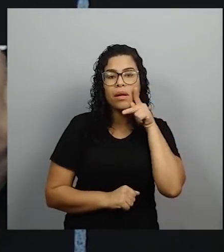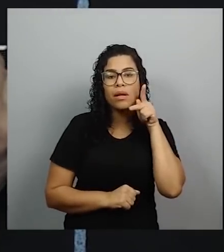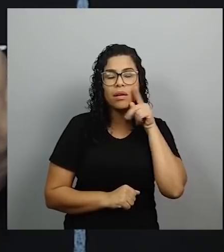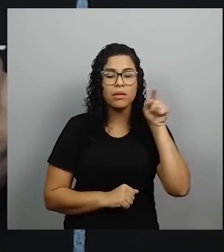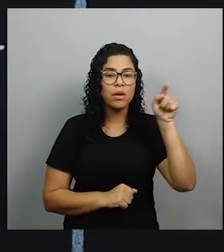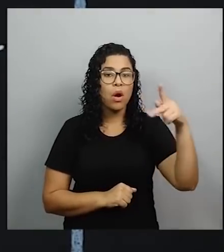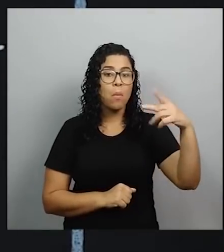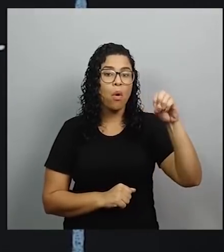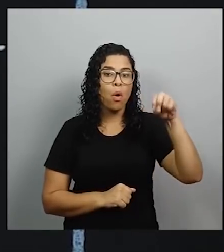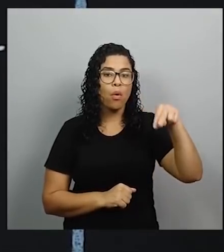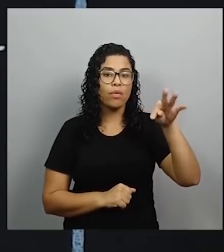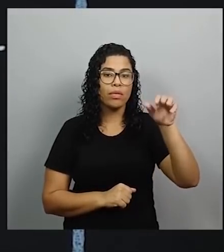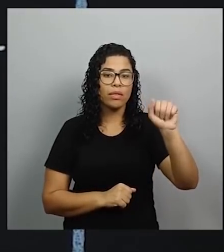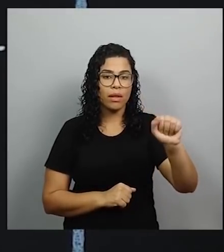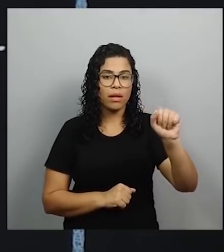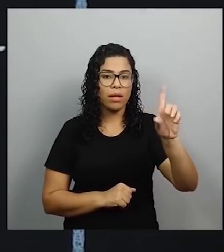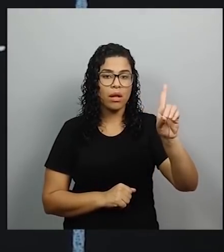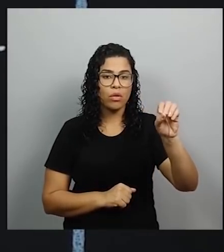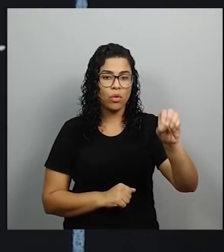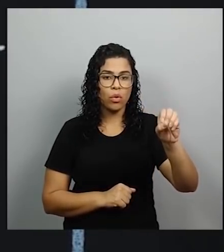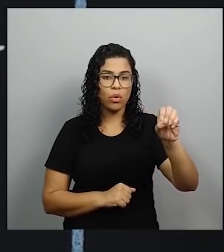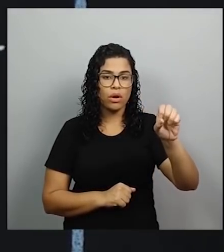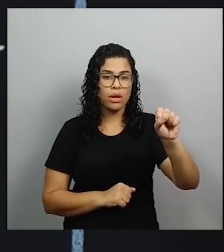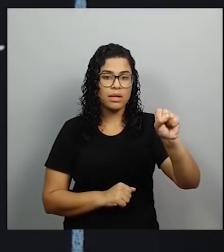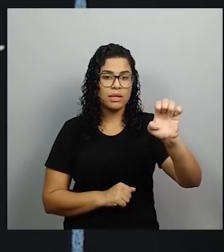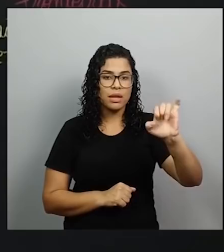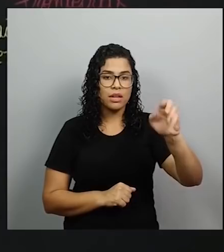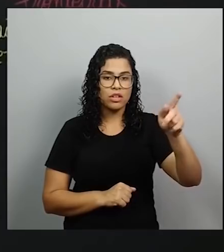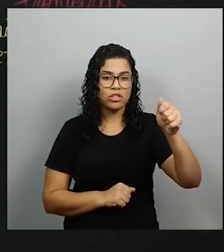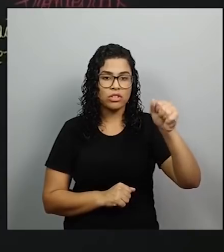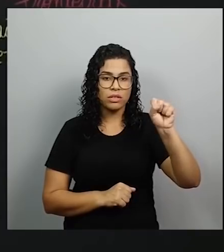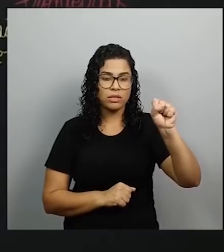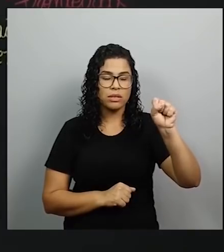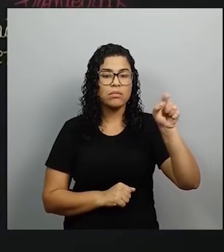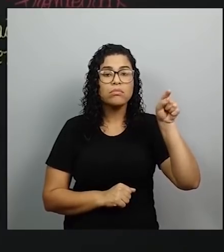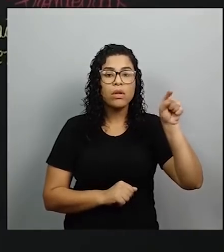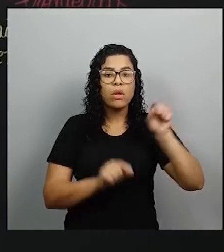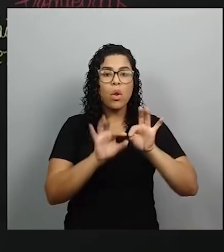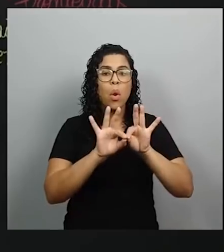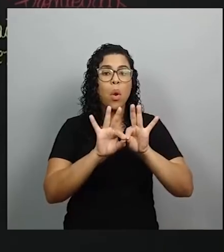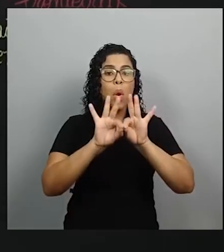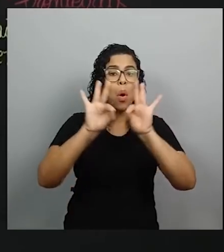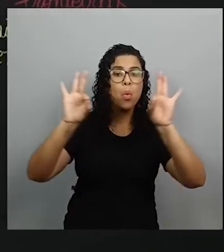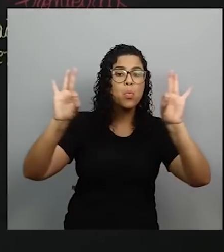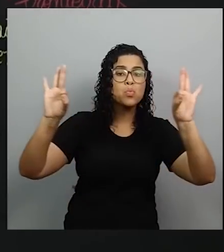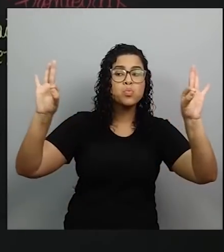dos Seixas. A Ponta dos Seixas, ela tem uma longitude basicamente aí do que?